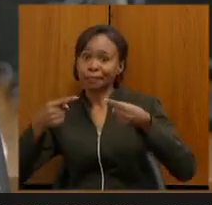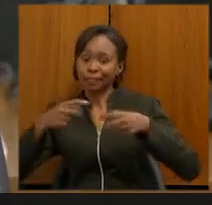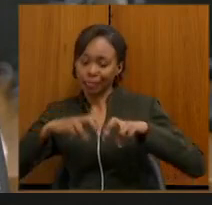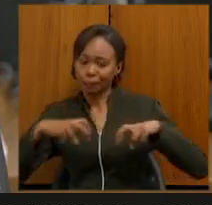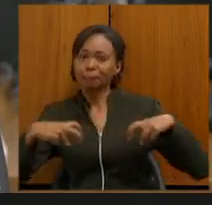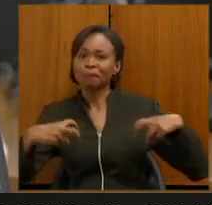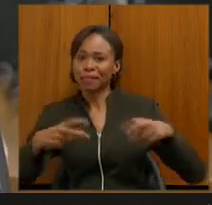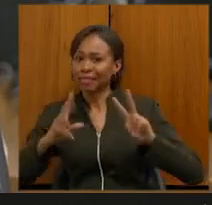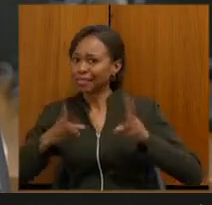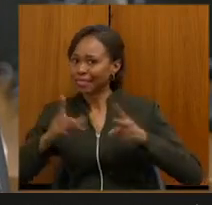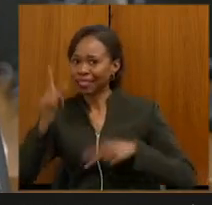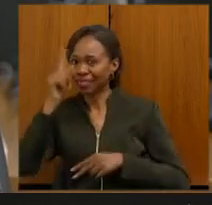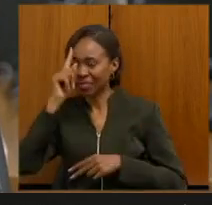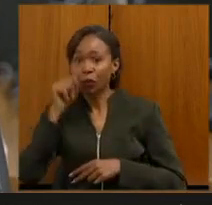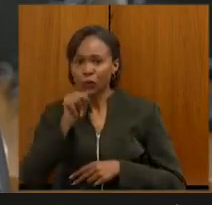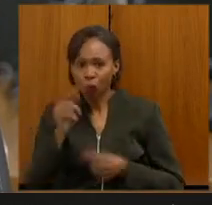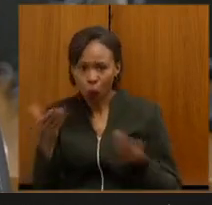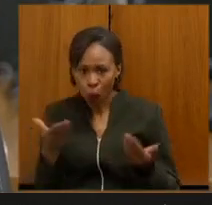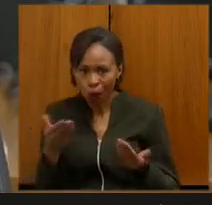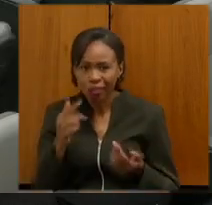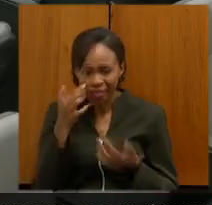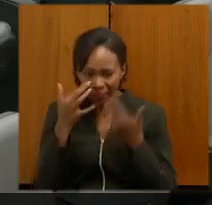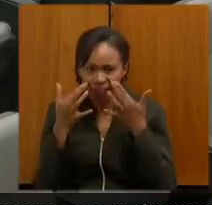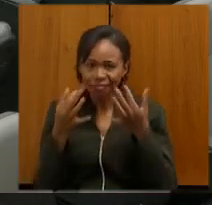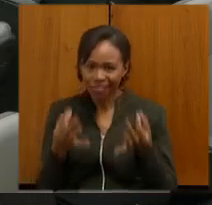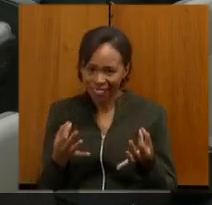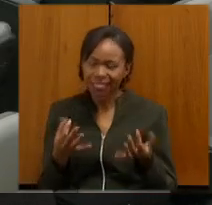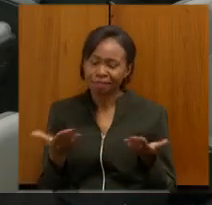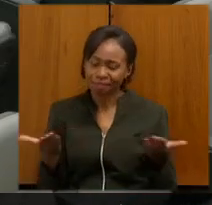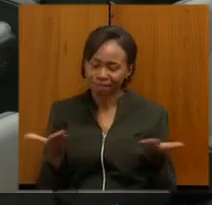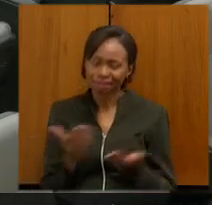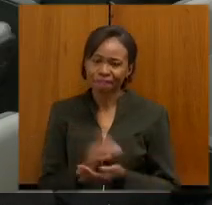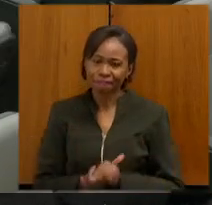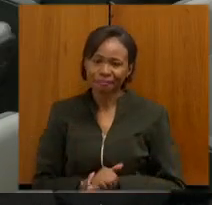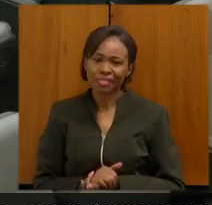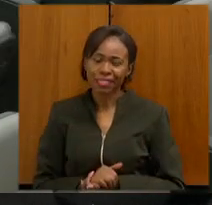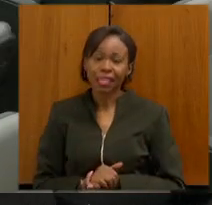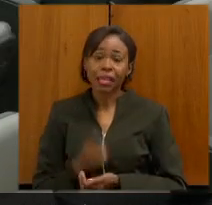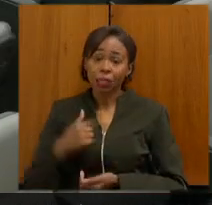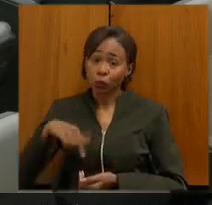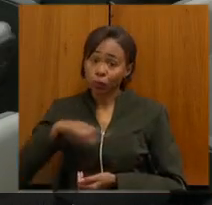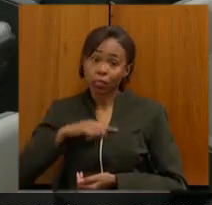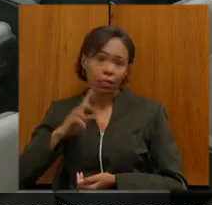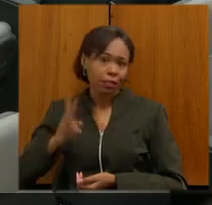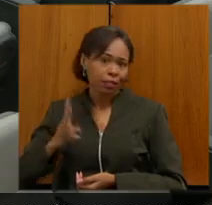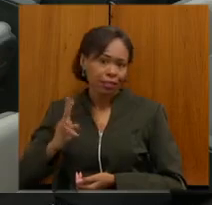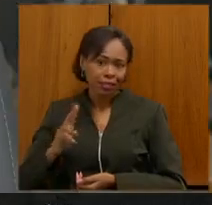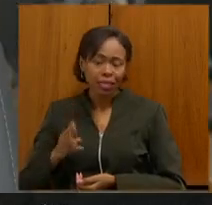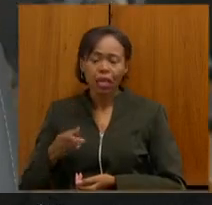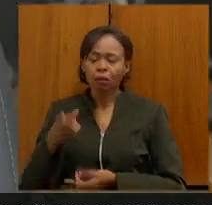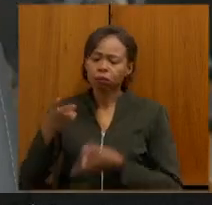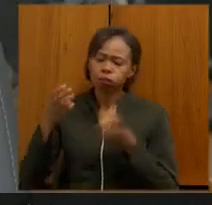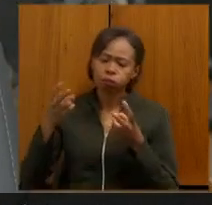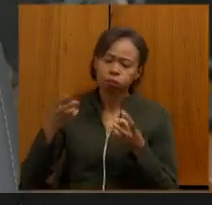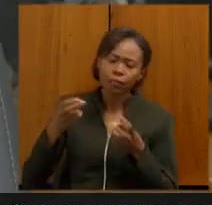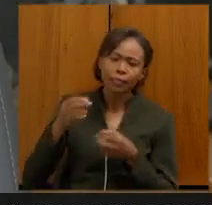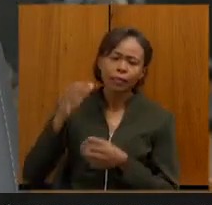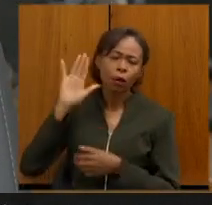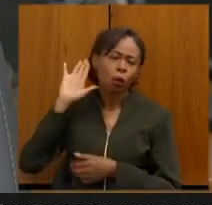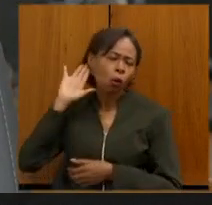na mesa que vocês hoje ouviram grande parte deles né e a gente lida Escuta